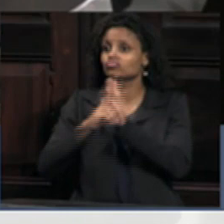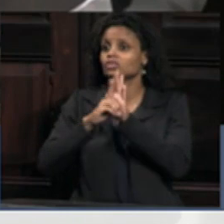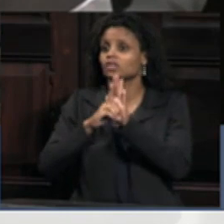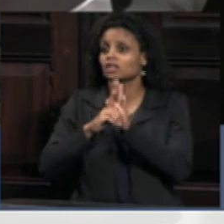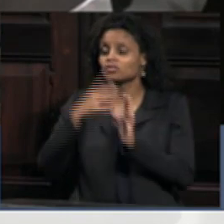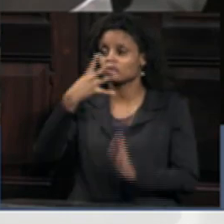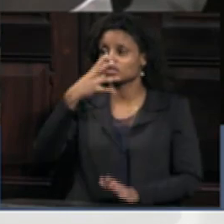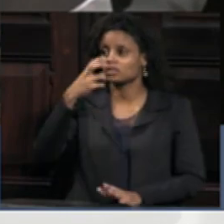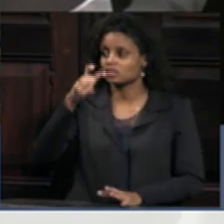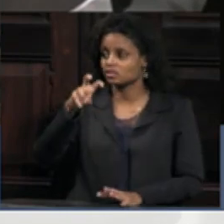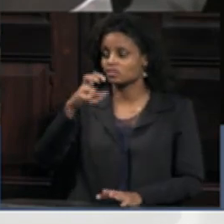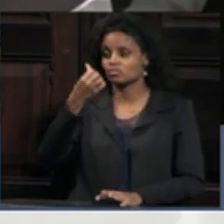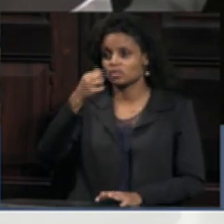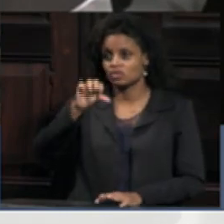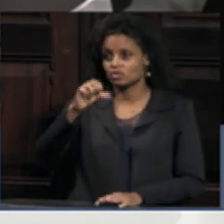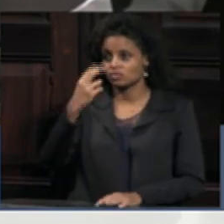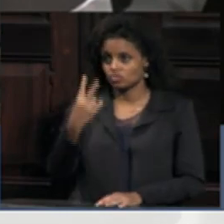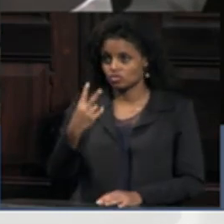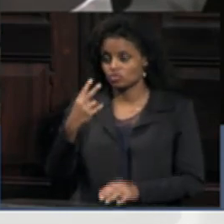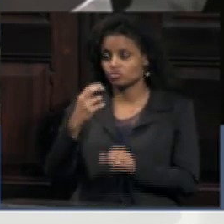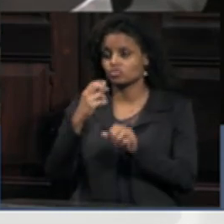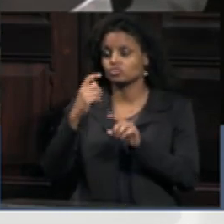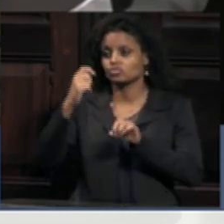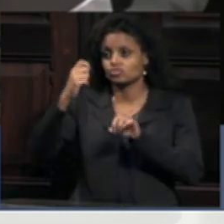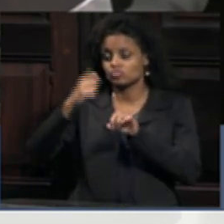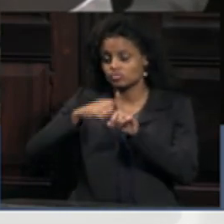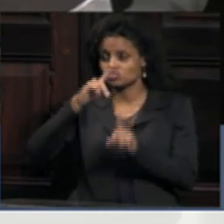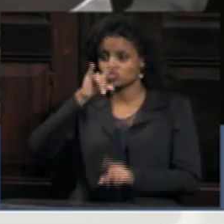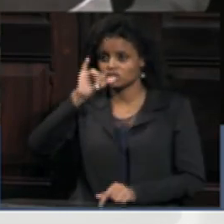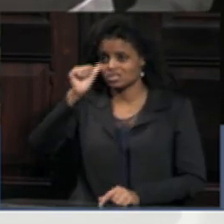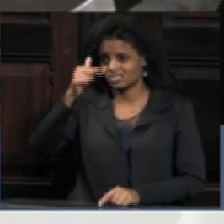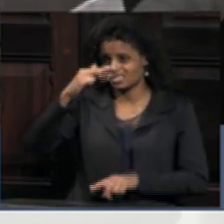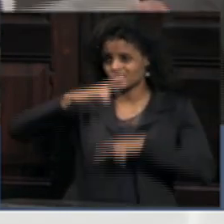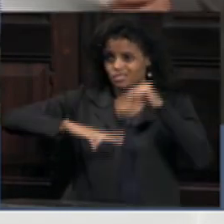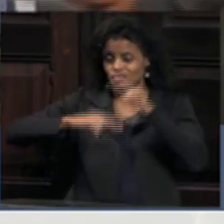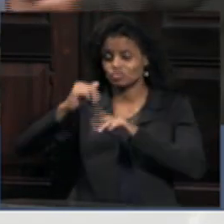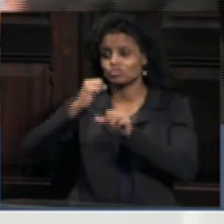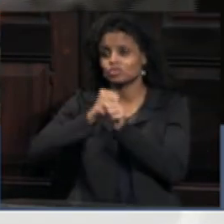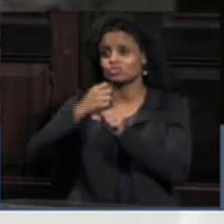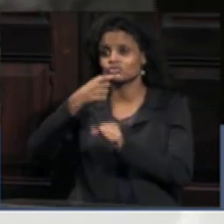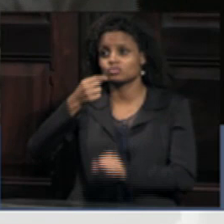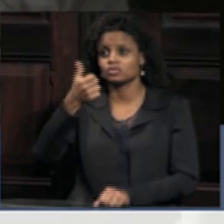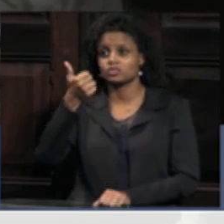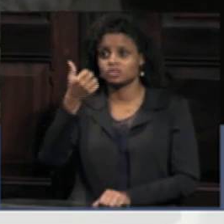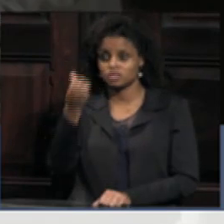45692, de 17 de junho de 2016, e da outras providências.